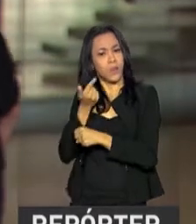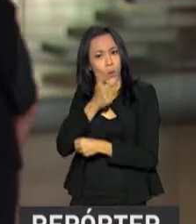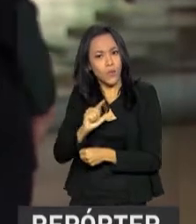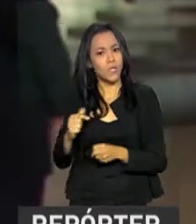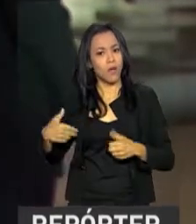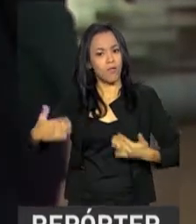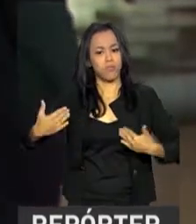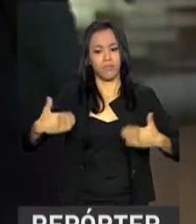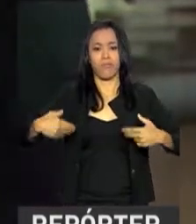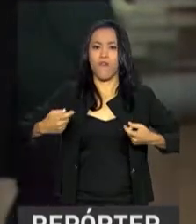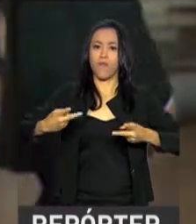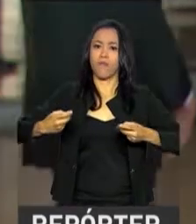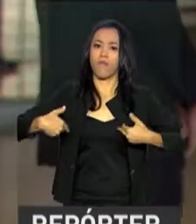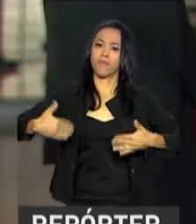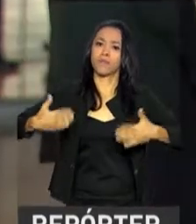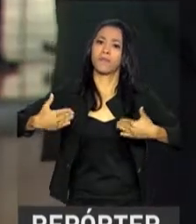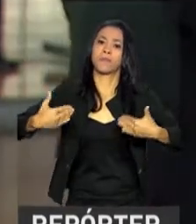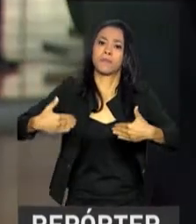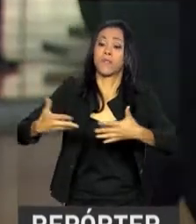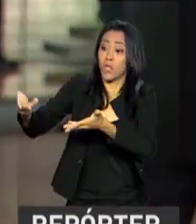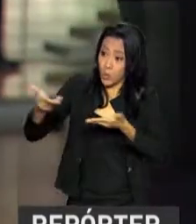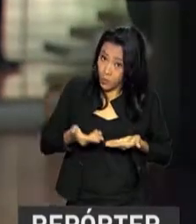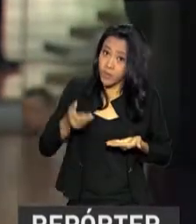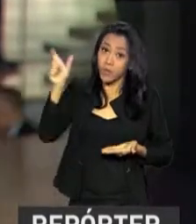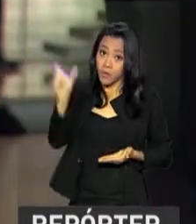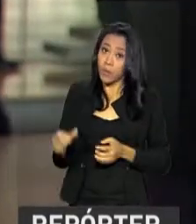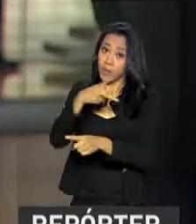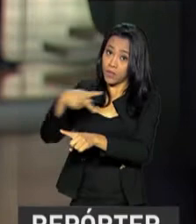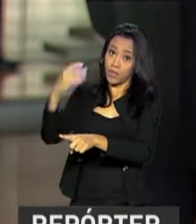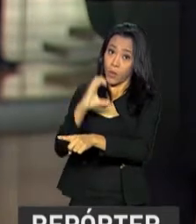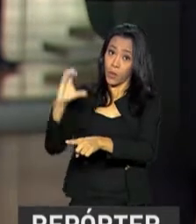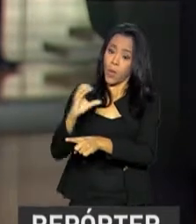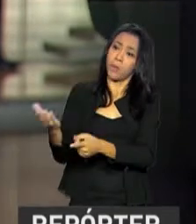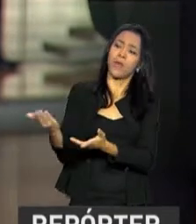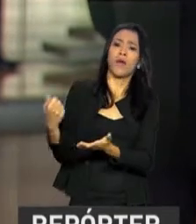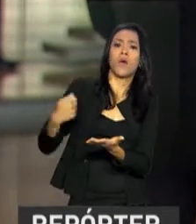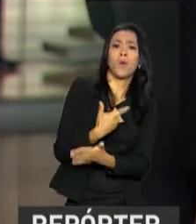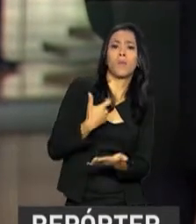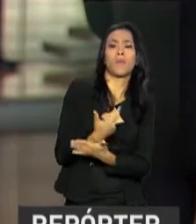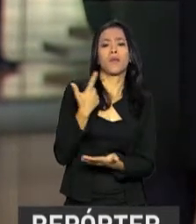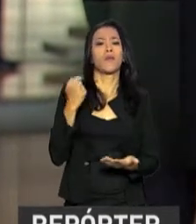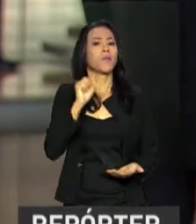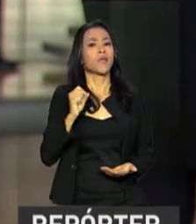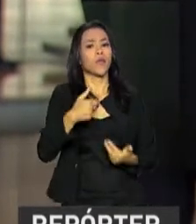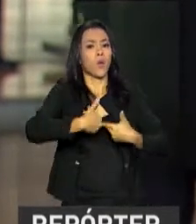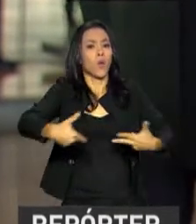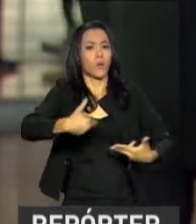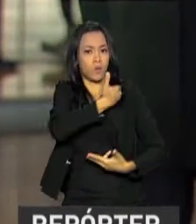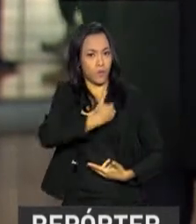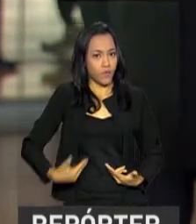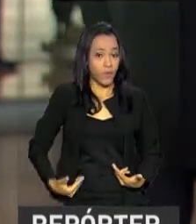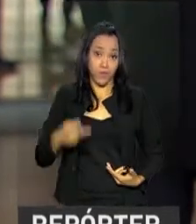comerciais e convidou o colega colombiano para fazer parte do acordo de compras governamentais que permite que